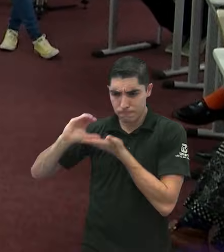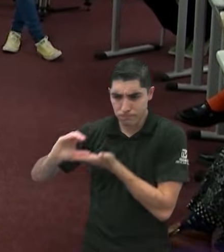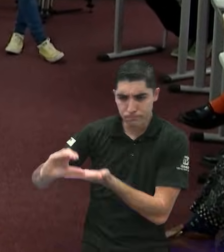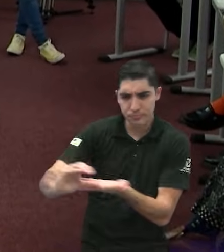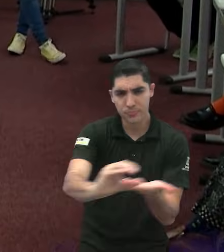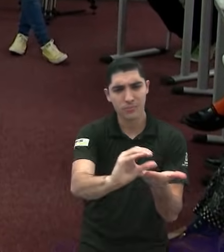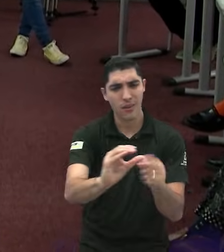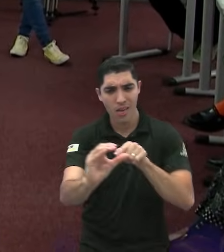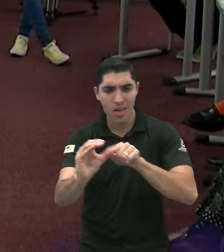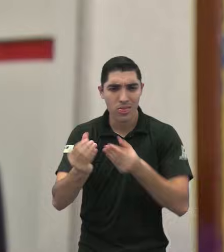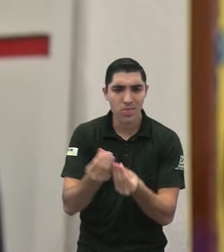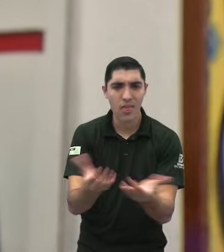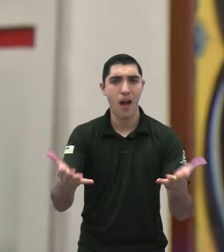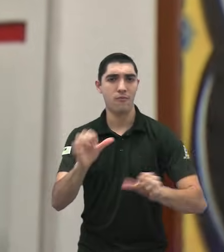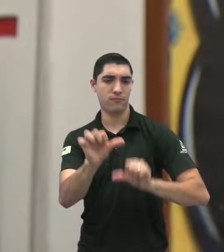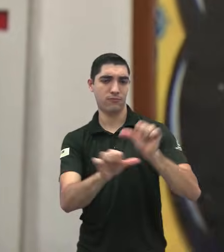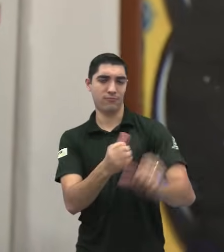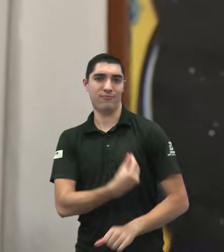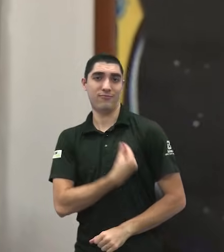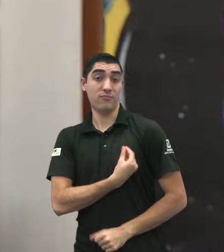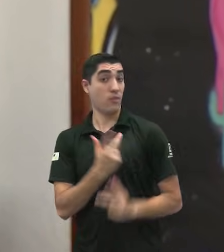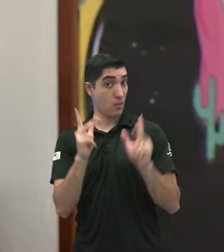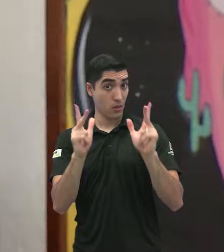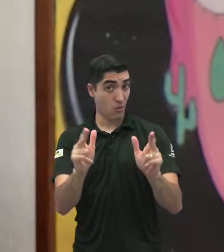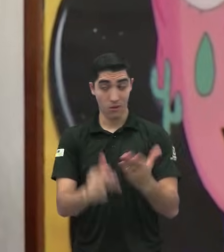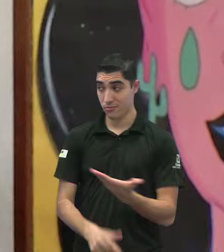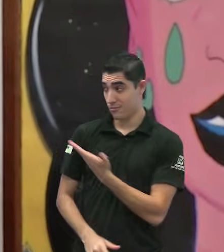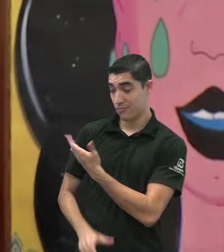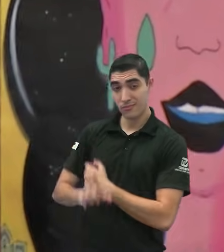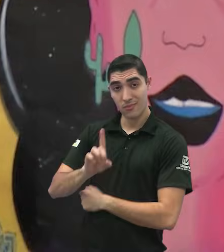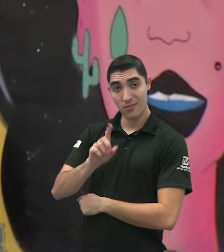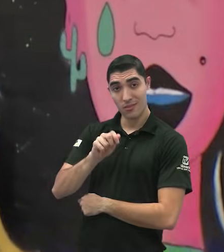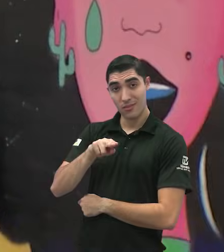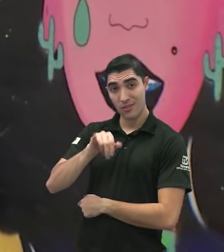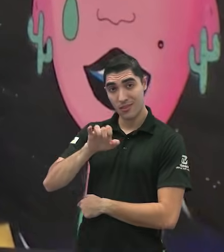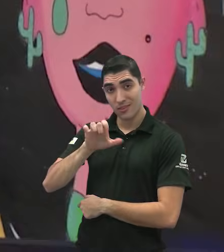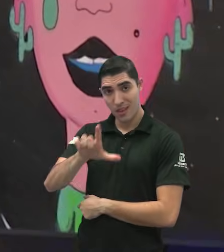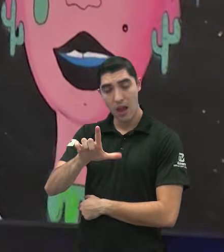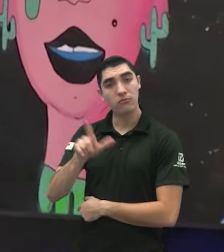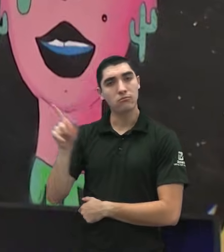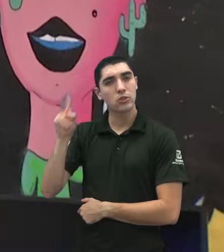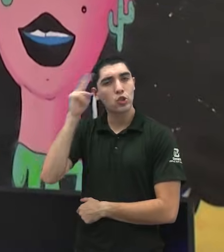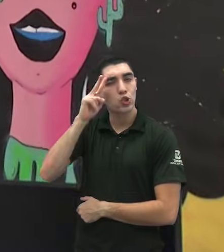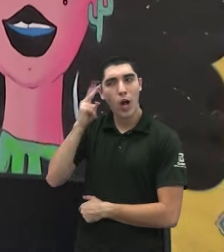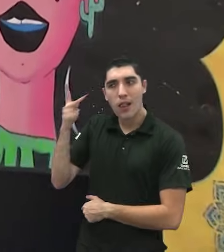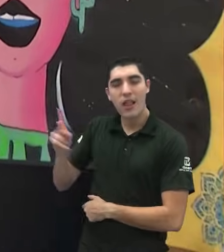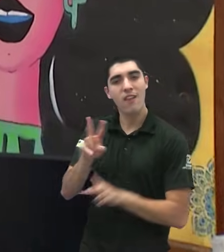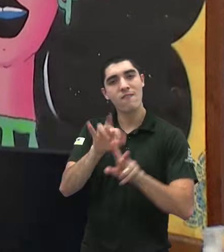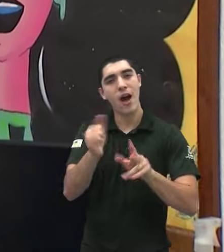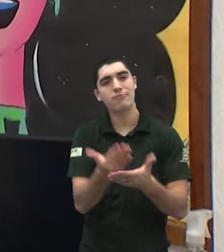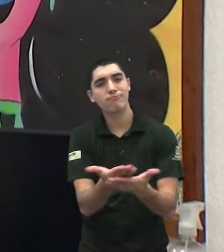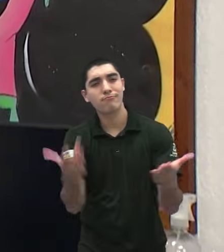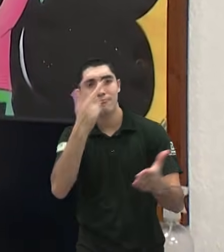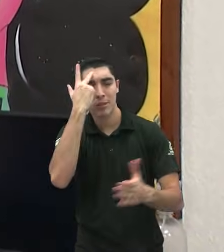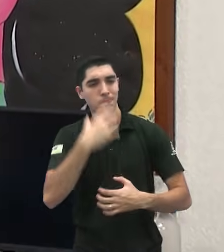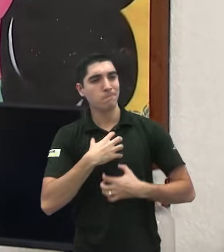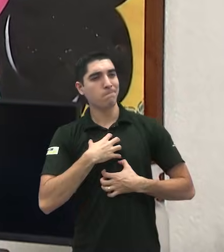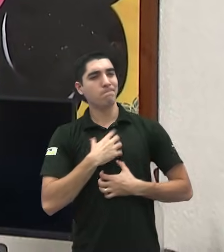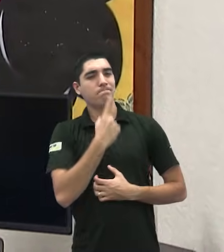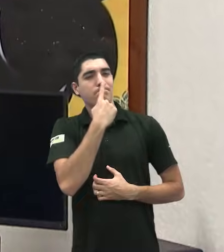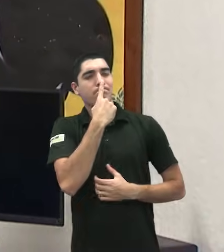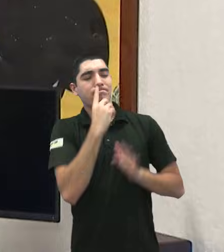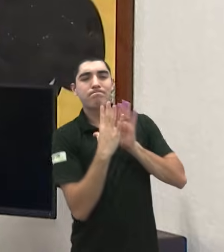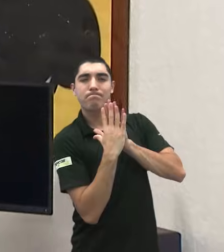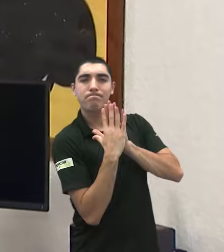ferramenta de transformação, histórias como a de Daniel continuarão inspirando novas gerações a